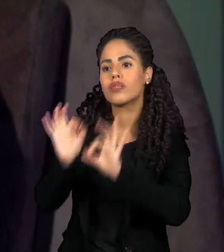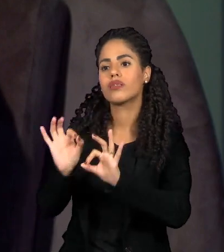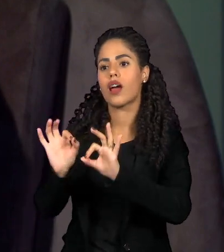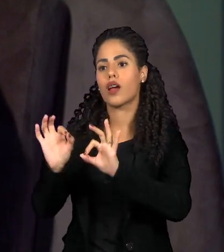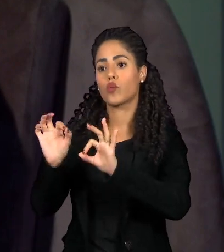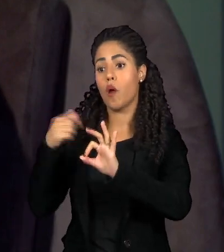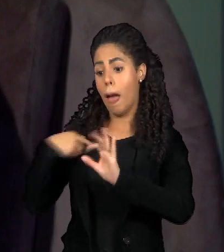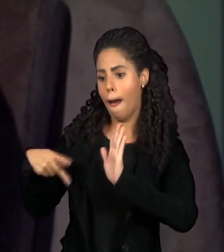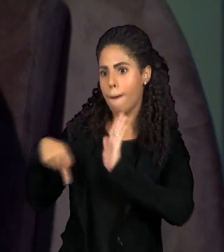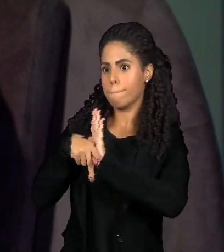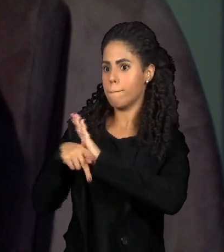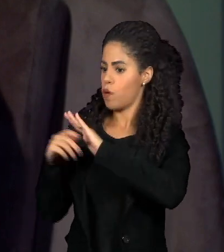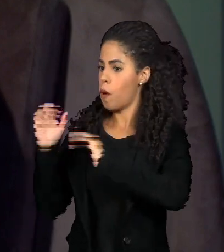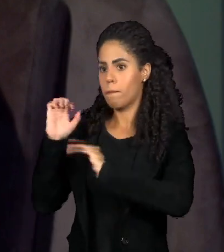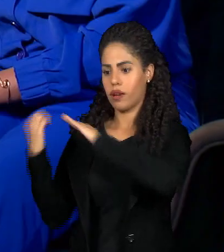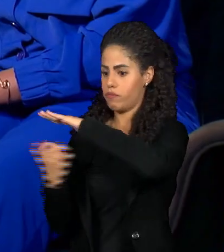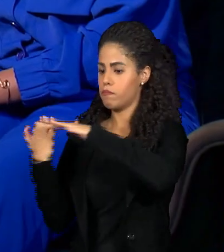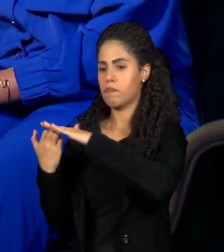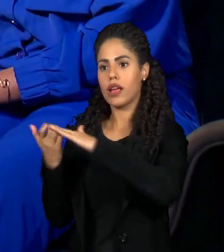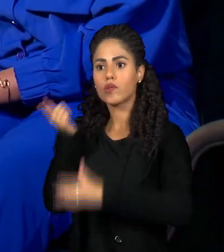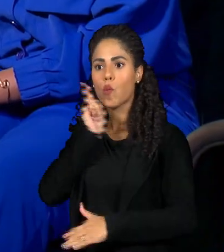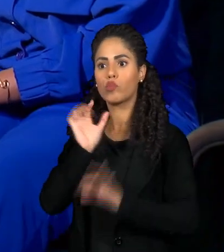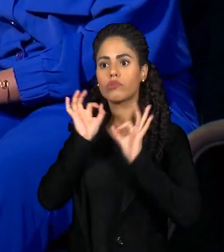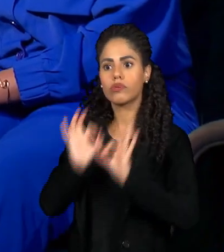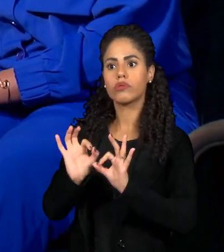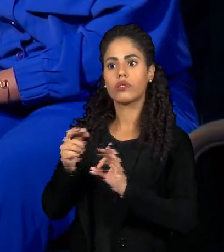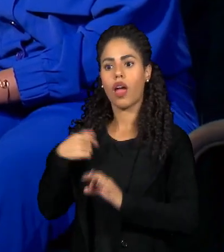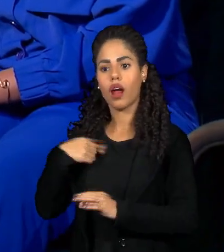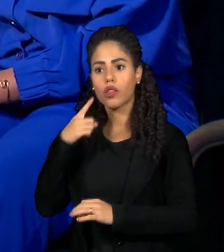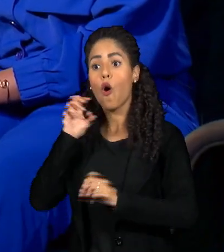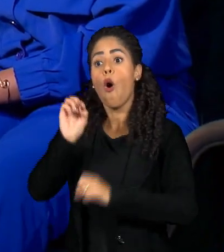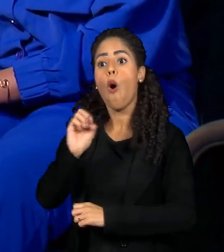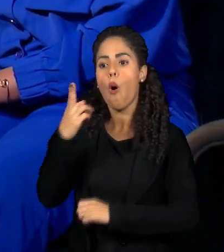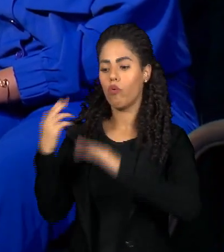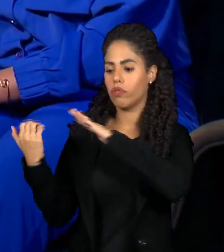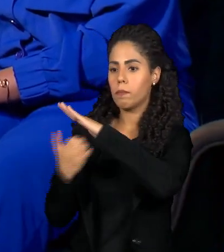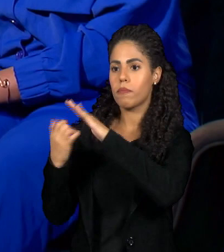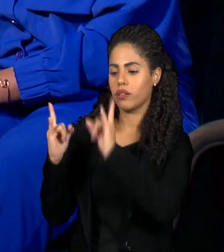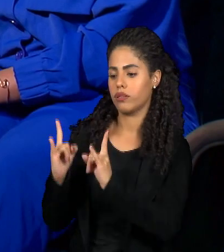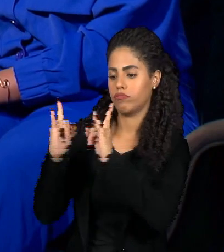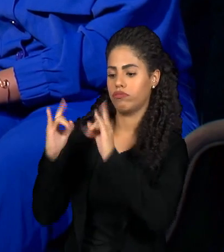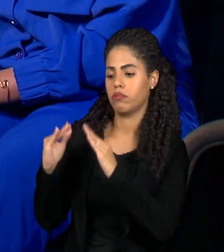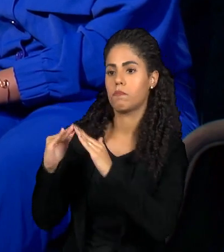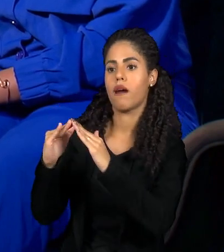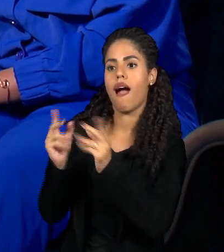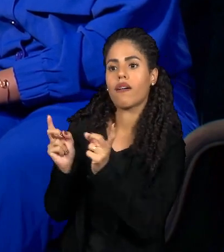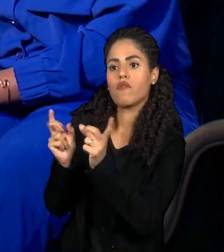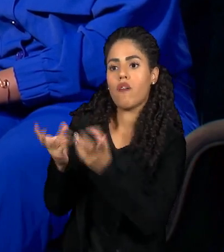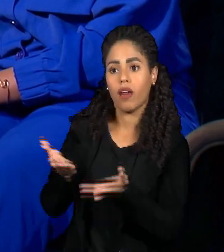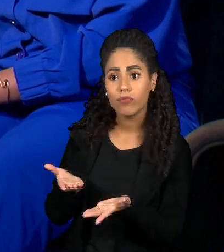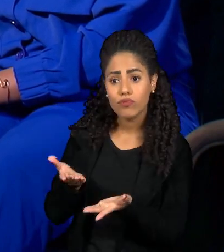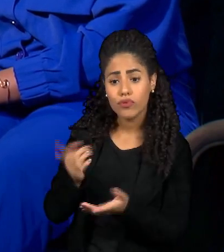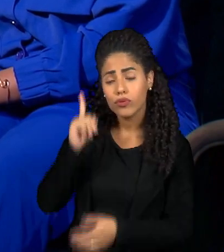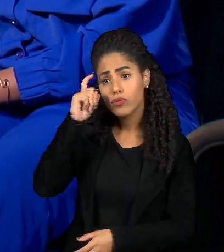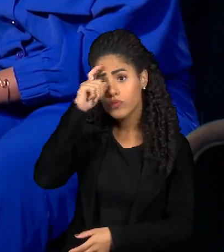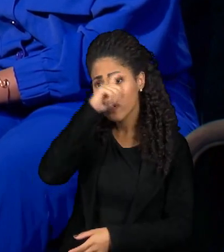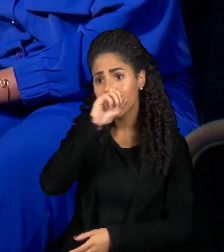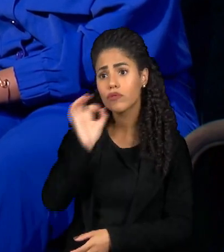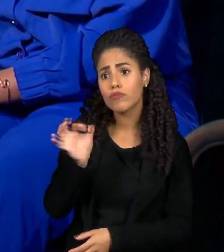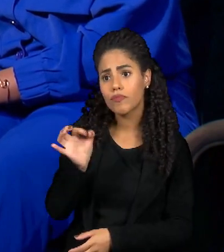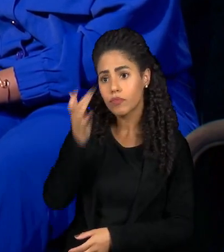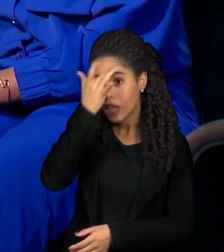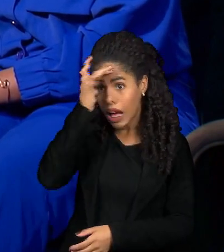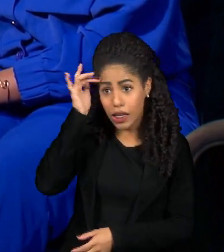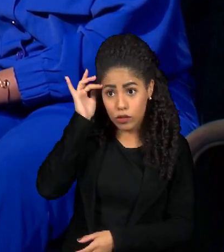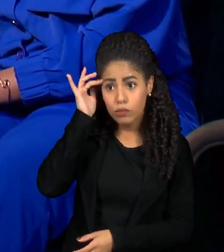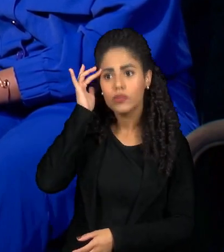construtora, a sua incorporadora, a sua corretora imobiliária. Então, de fato, a gente identifica que as pessoas